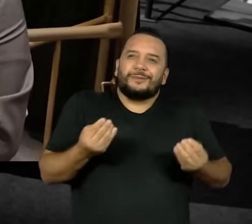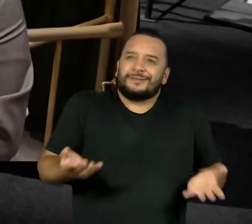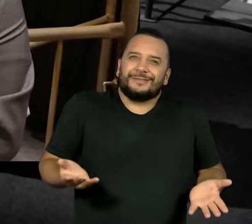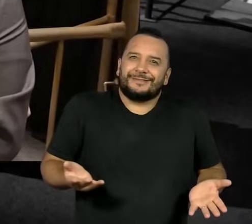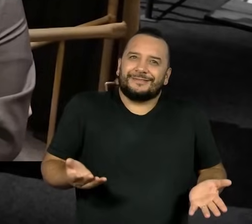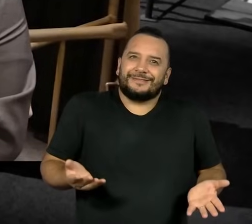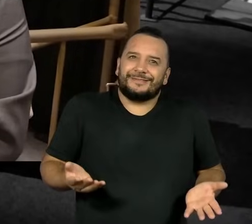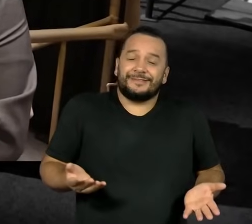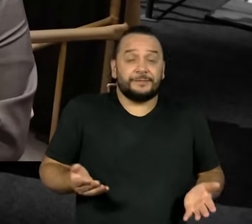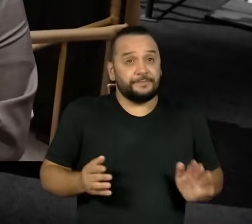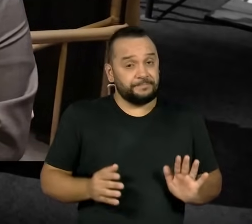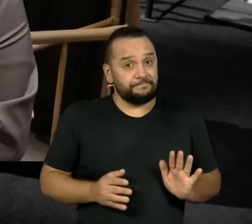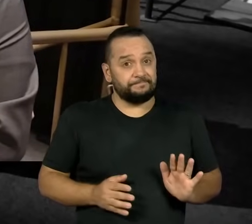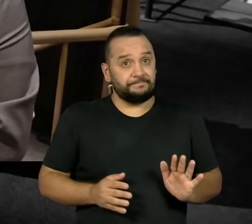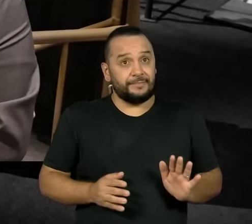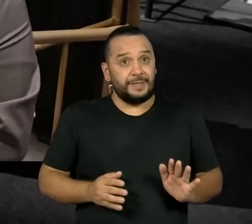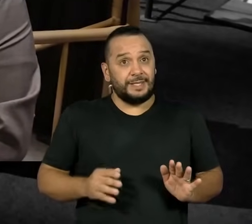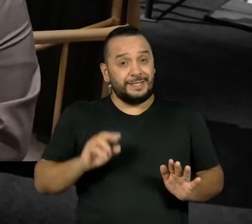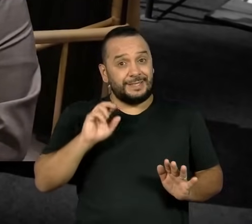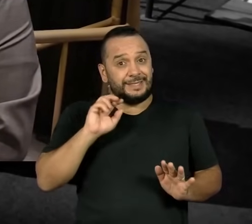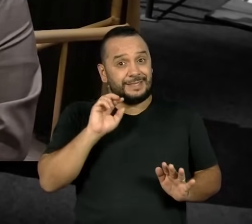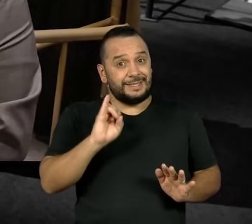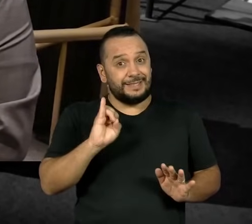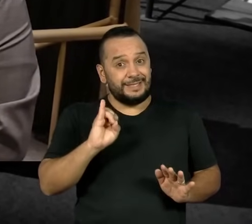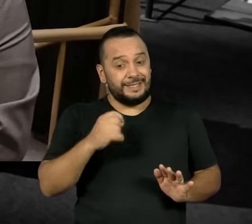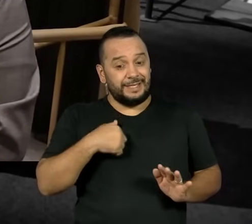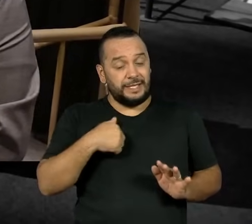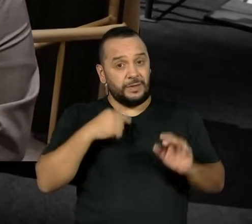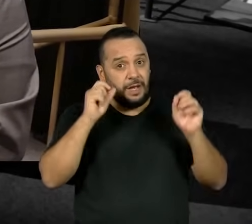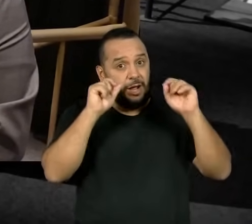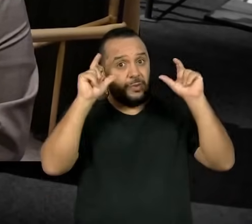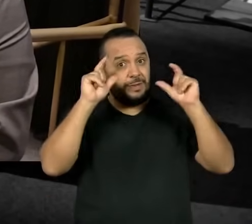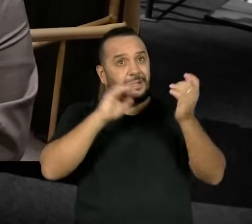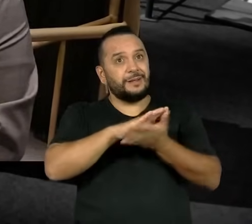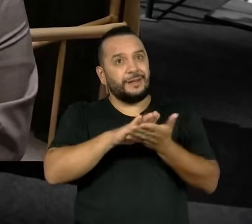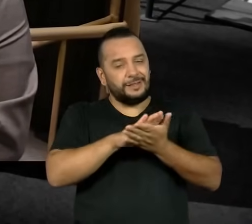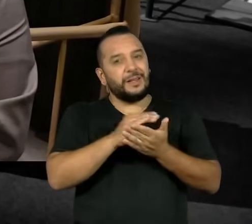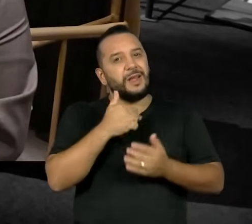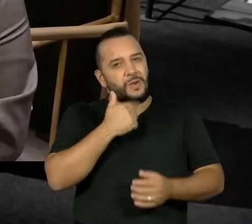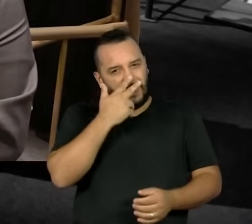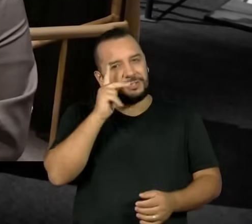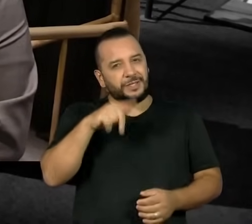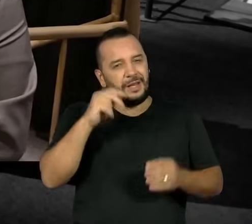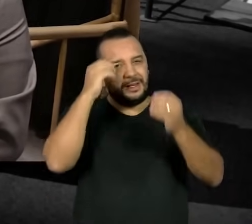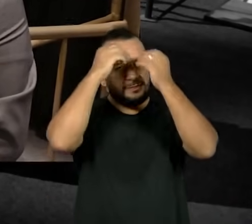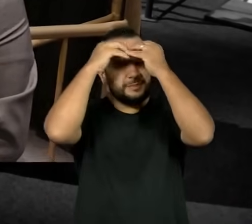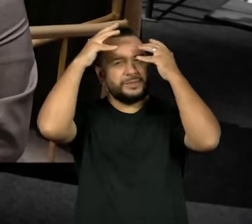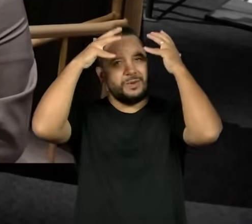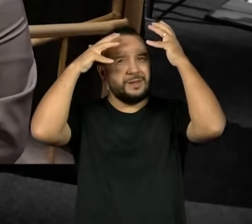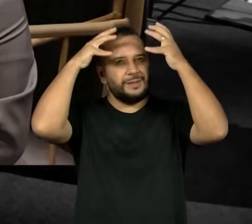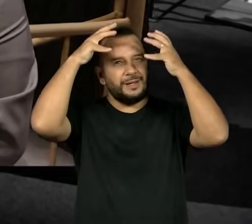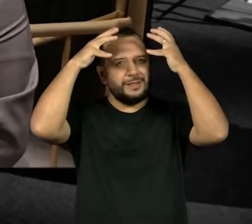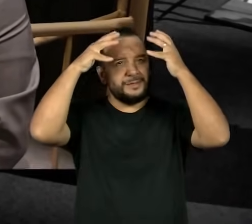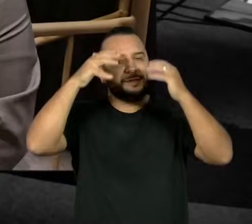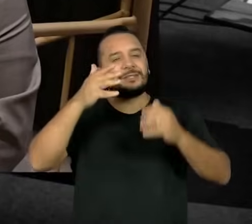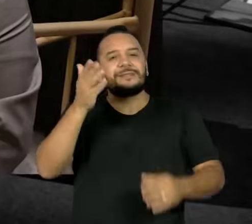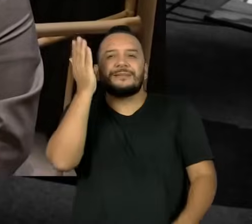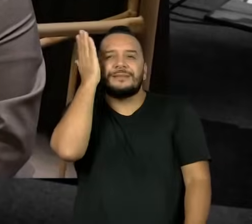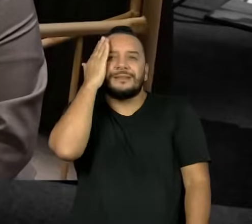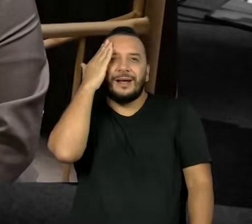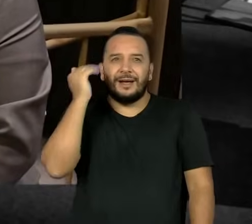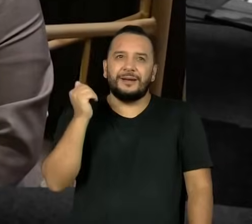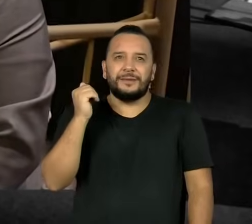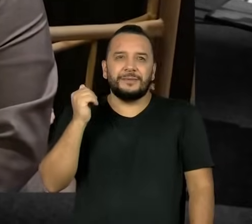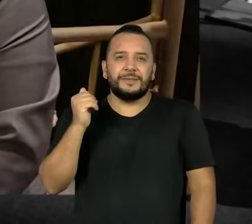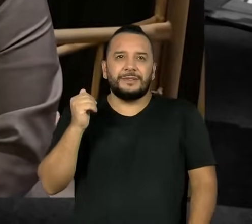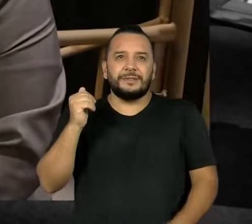psicodélica? Se a gente não acordar, talvez seja. Porque a gente só sabe que